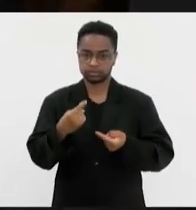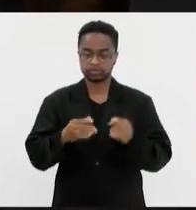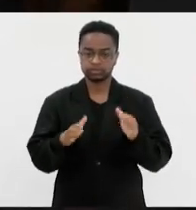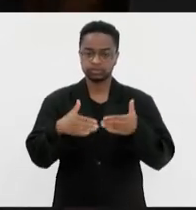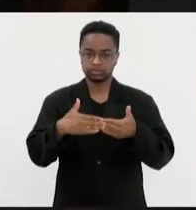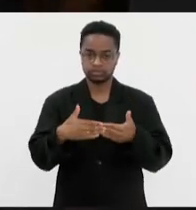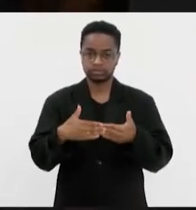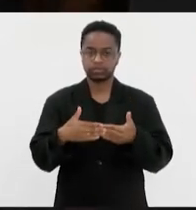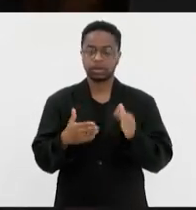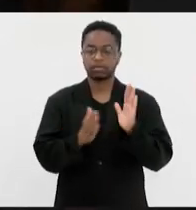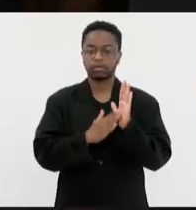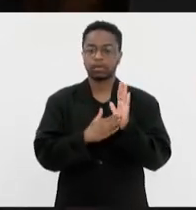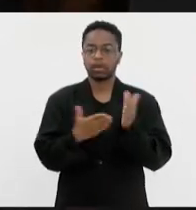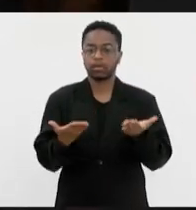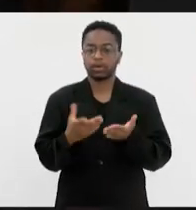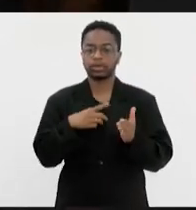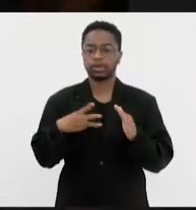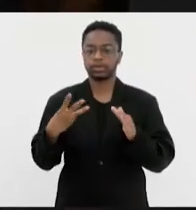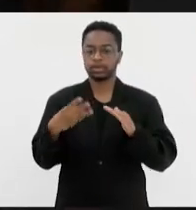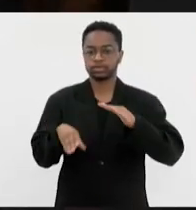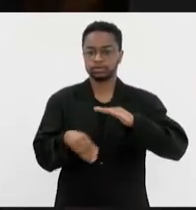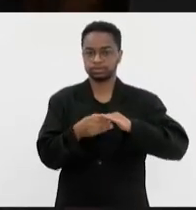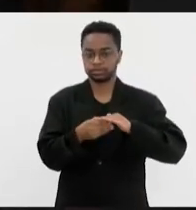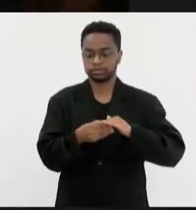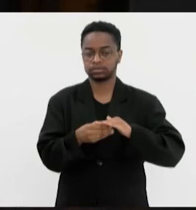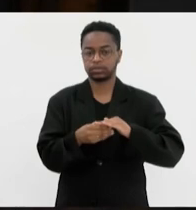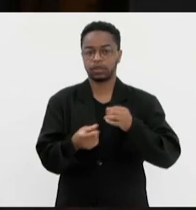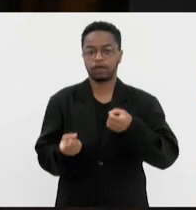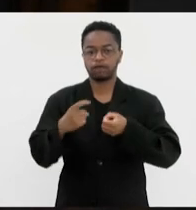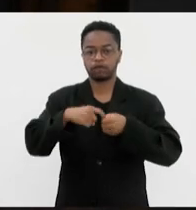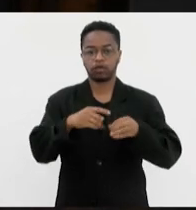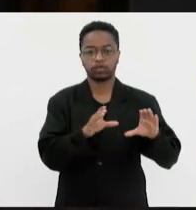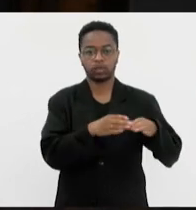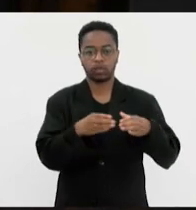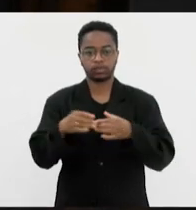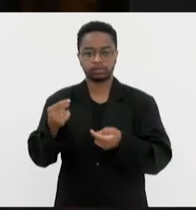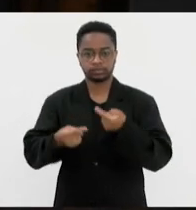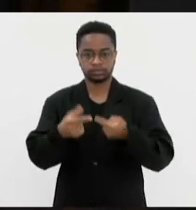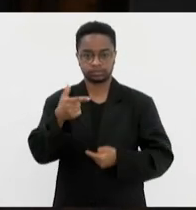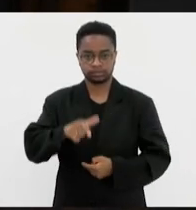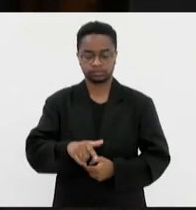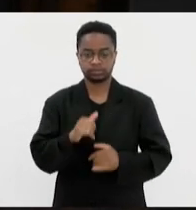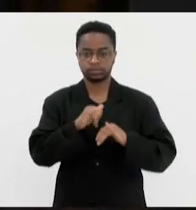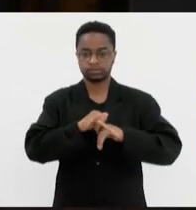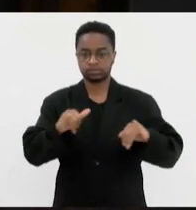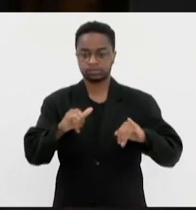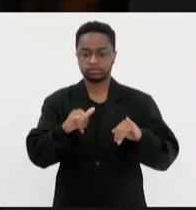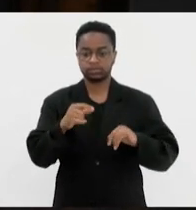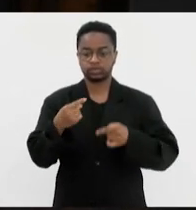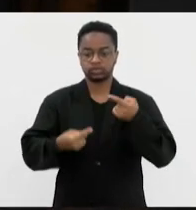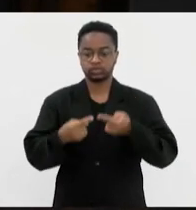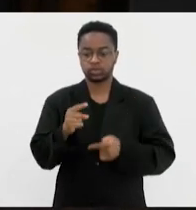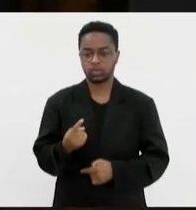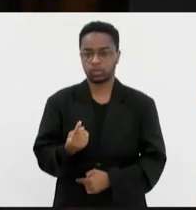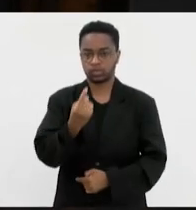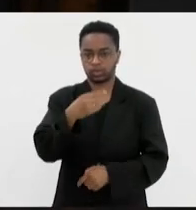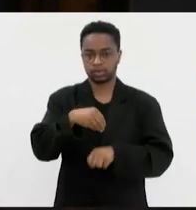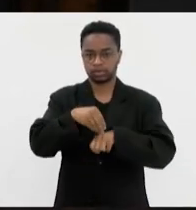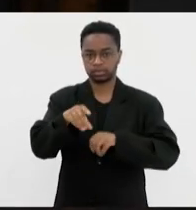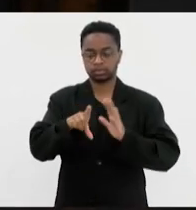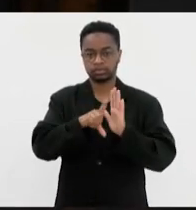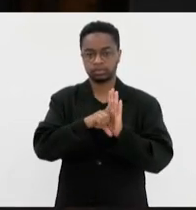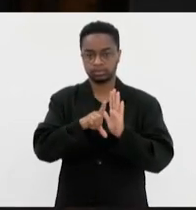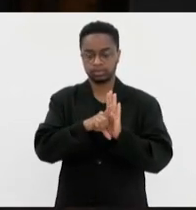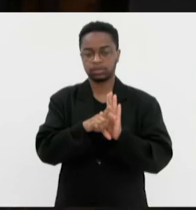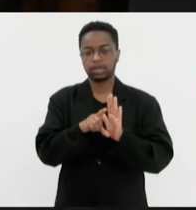a discussão, a presente proposta recebeu 3 emendas e retorna às comissões. Anuncio em discussão única, indicação